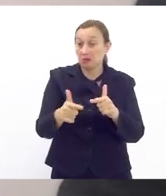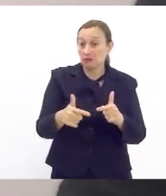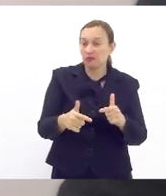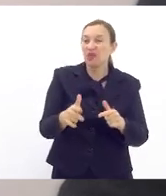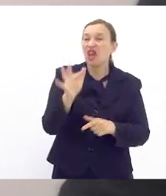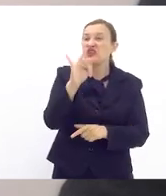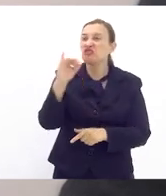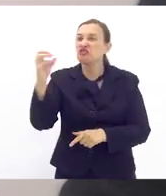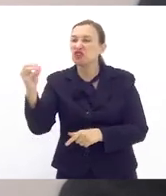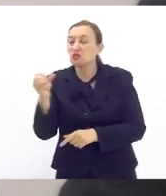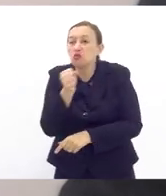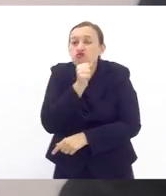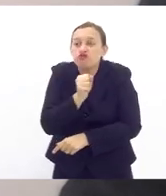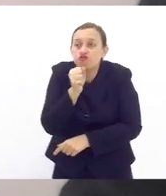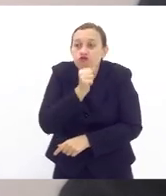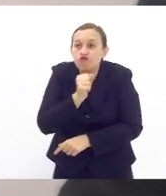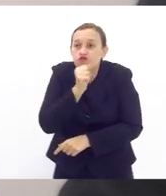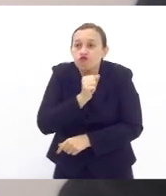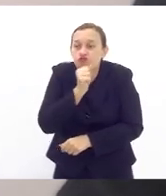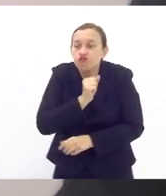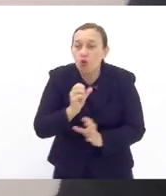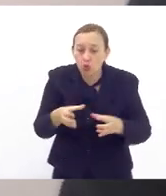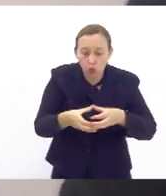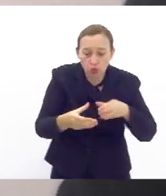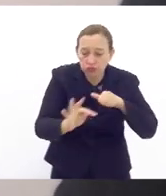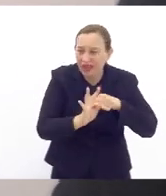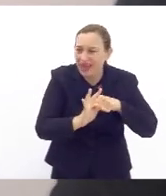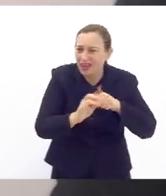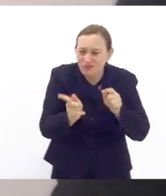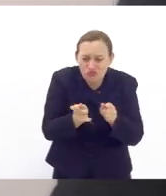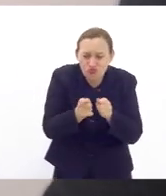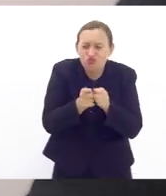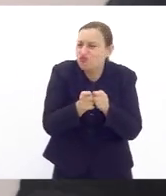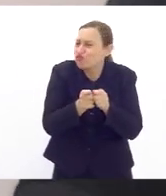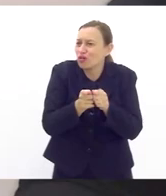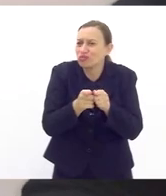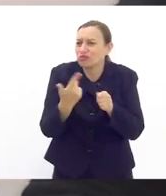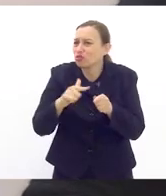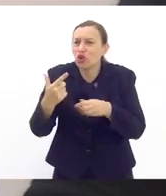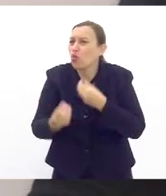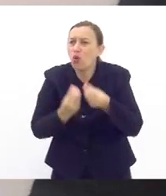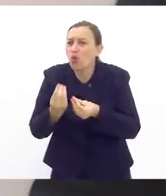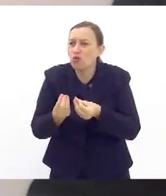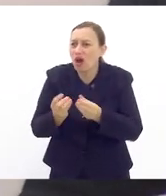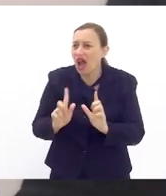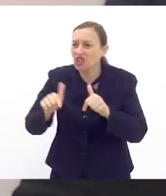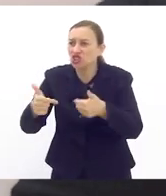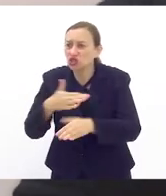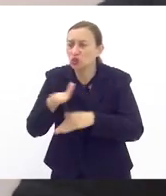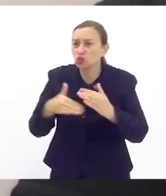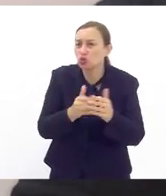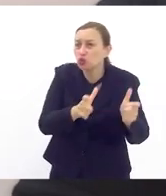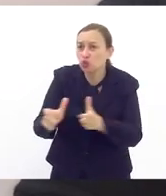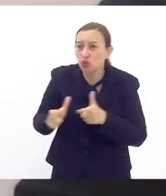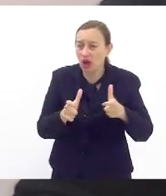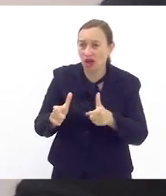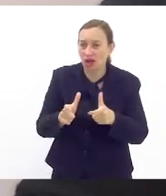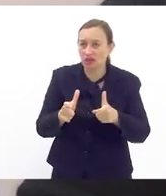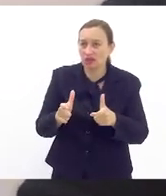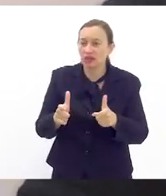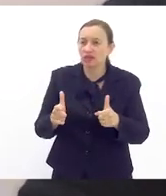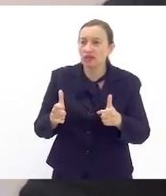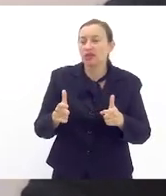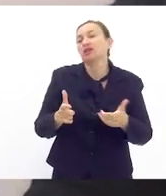antiga equipes técnicas insuficiente para reparos emergenciais principalmente na área rural